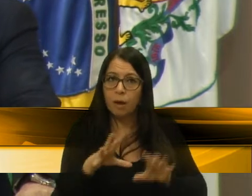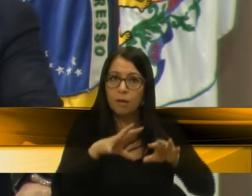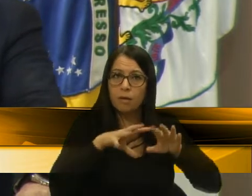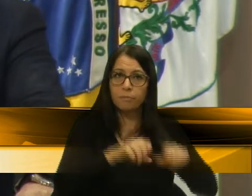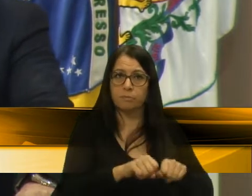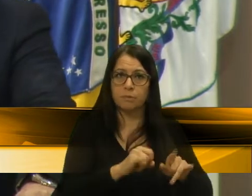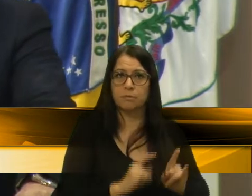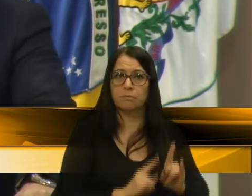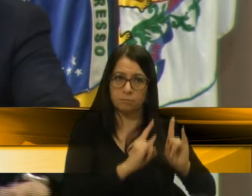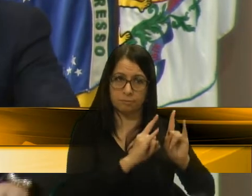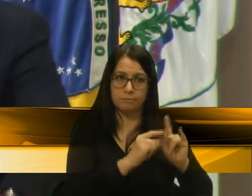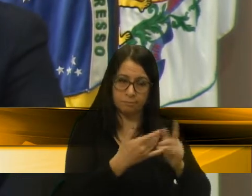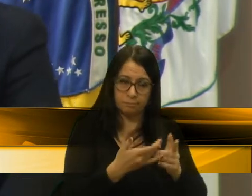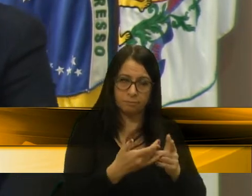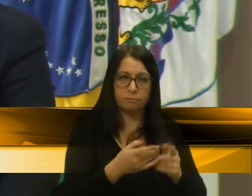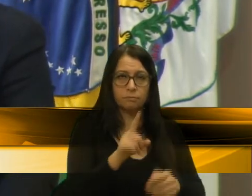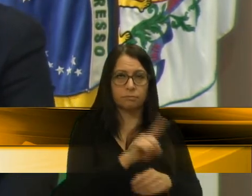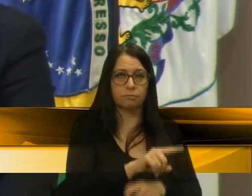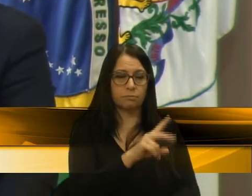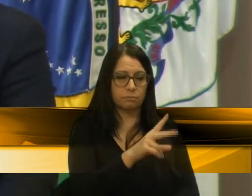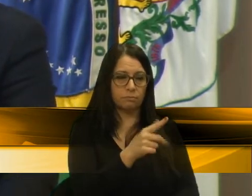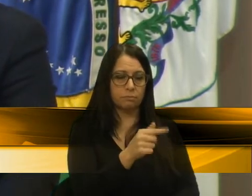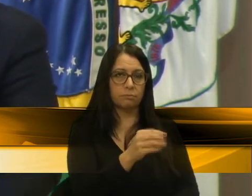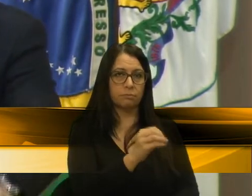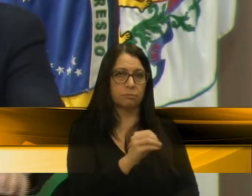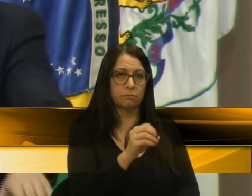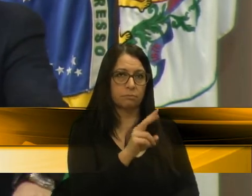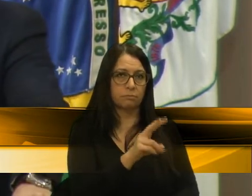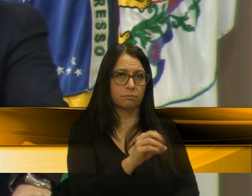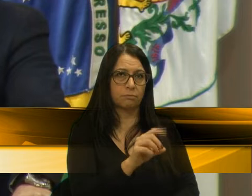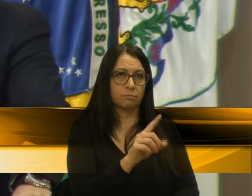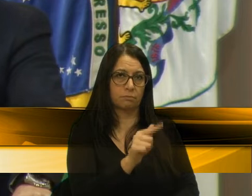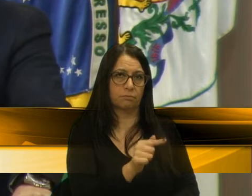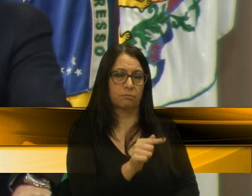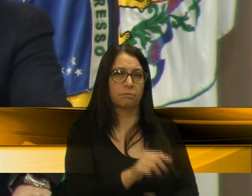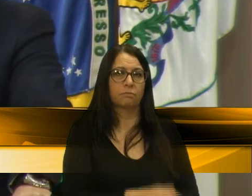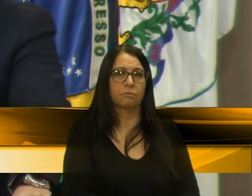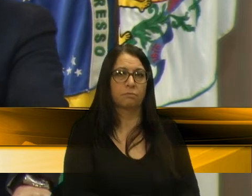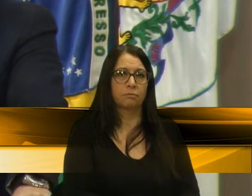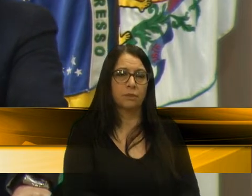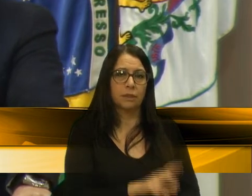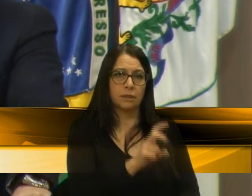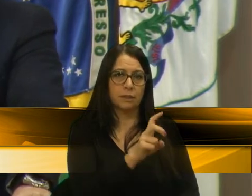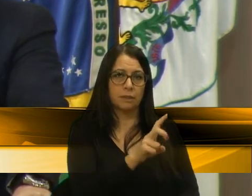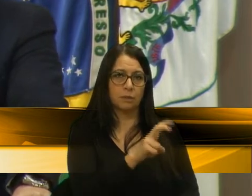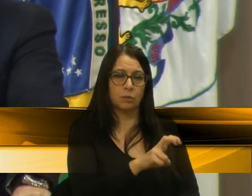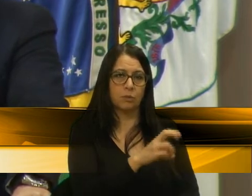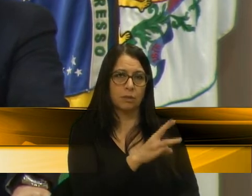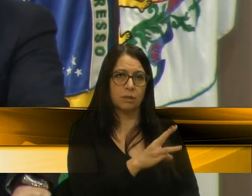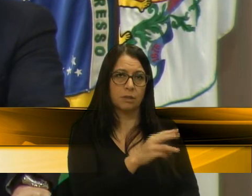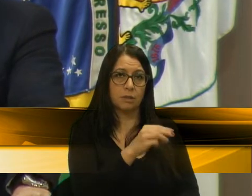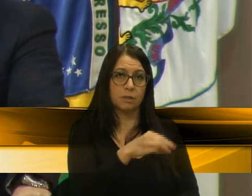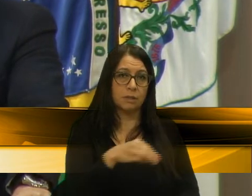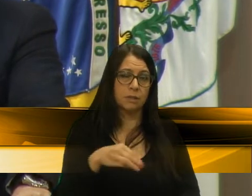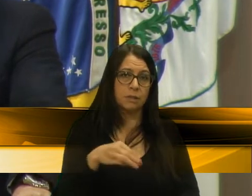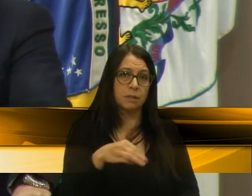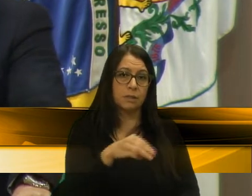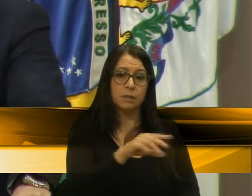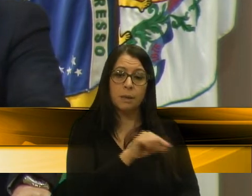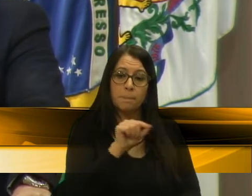a Maesa. No dia 27 de outubro de 2017, dos 53 mil metros quadrados,